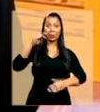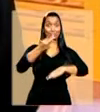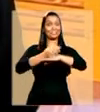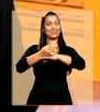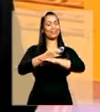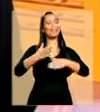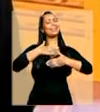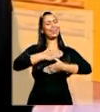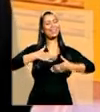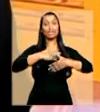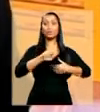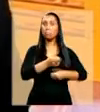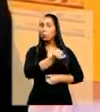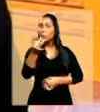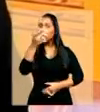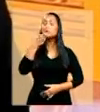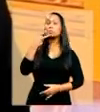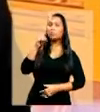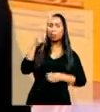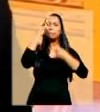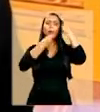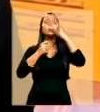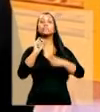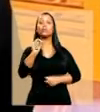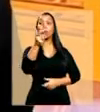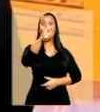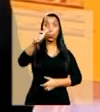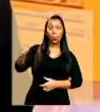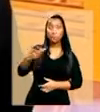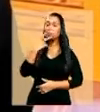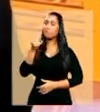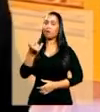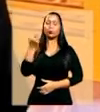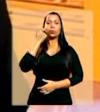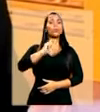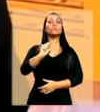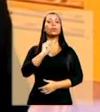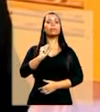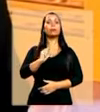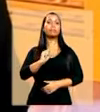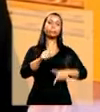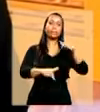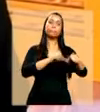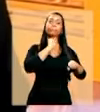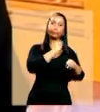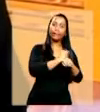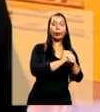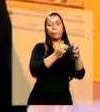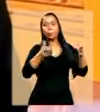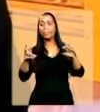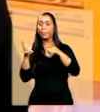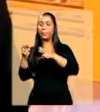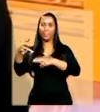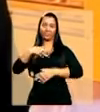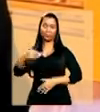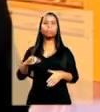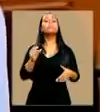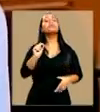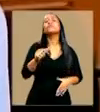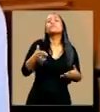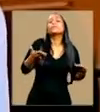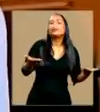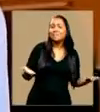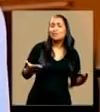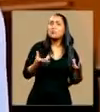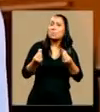Crianças de férias, alegria para alguns pais e preocupação para outros que não conseguem folga durante o mesmo período que os filhos. E